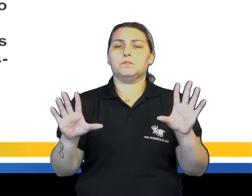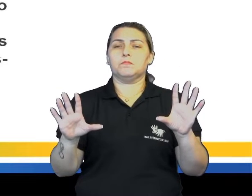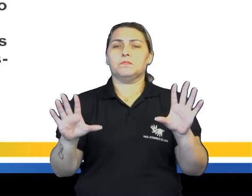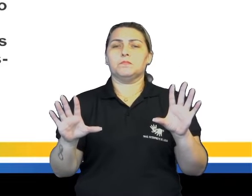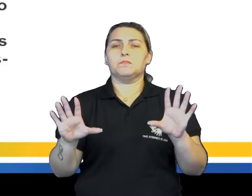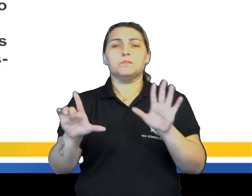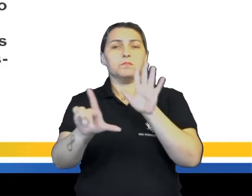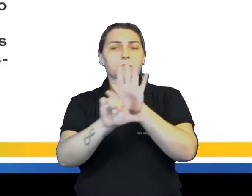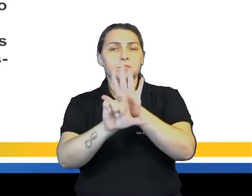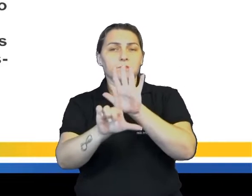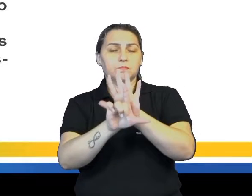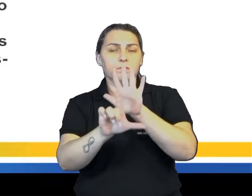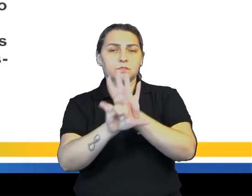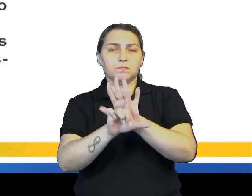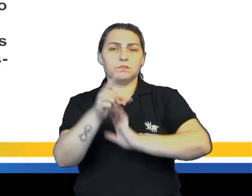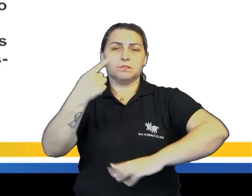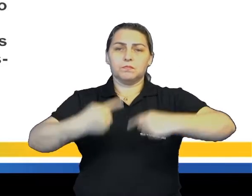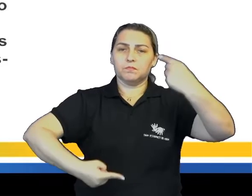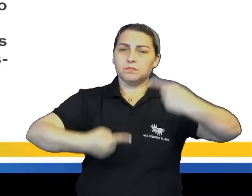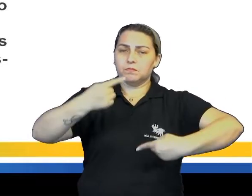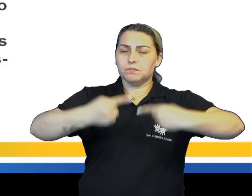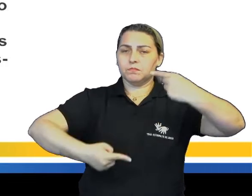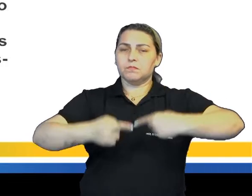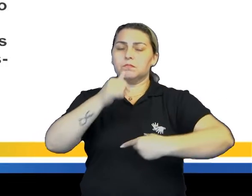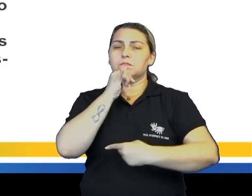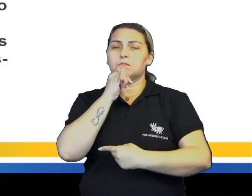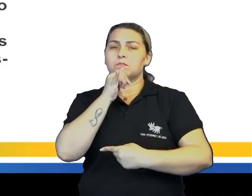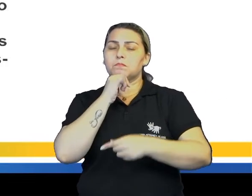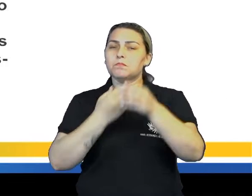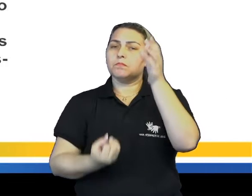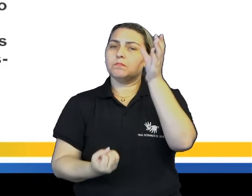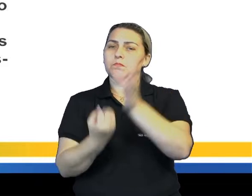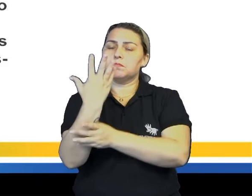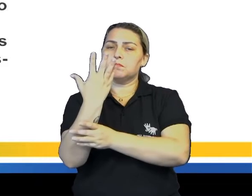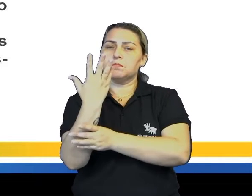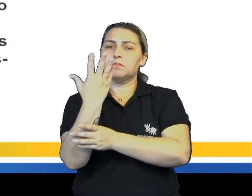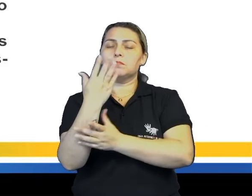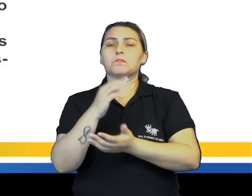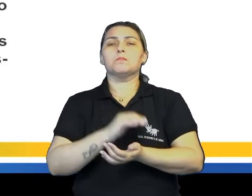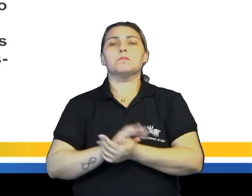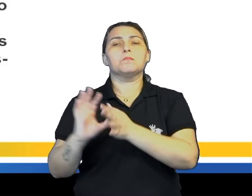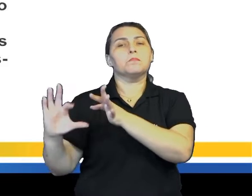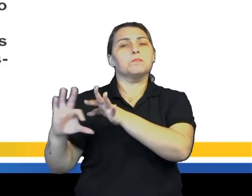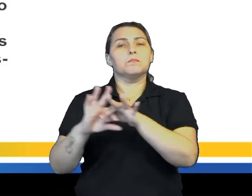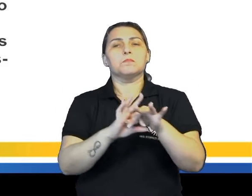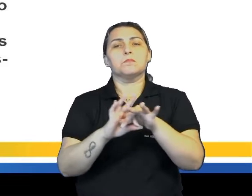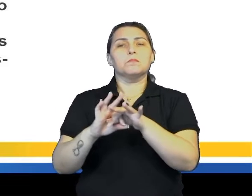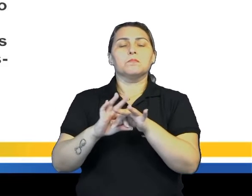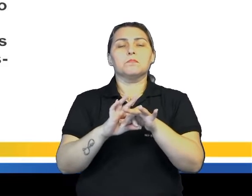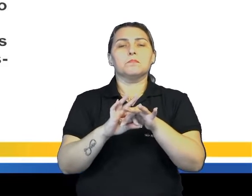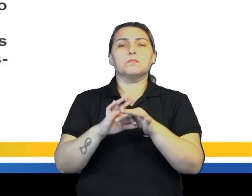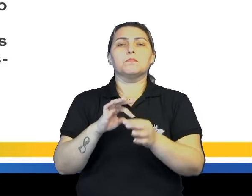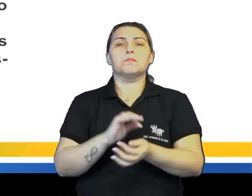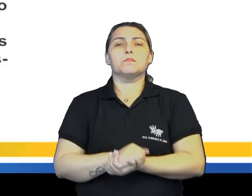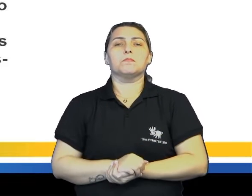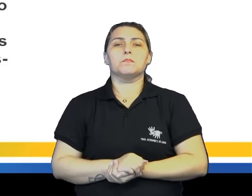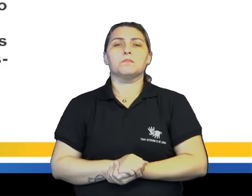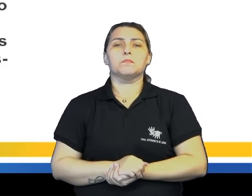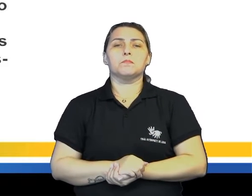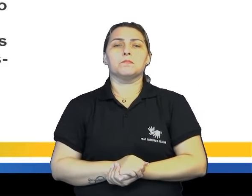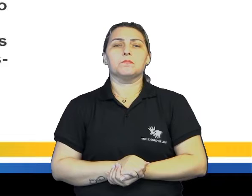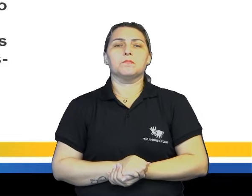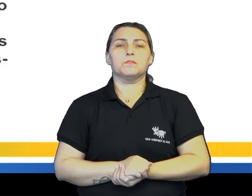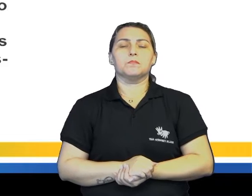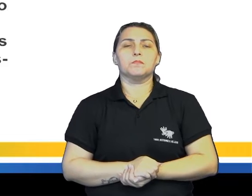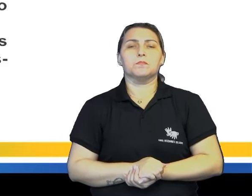dos legisladores políticos, por exemplo, surge aí, nesse contexto bem antigo, Dráco e Solon, né?